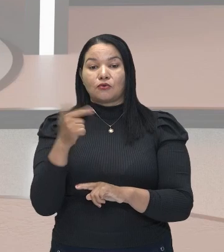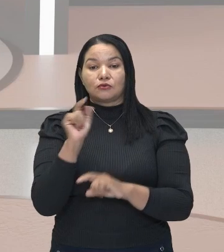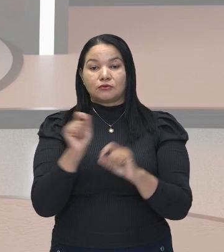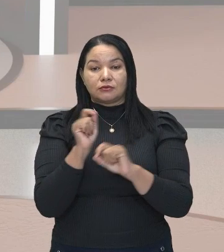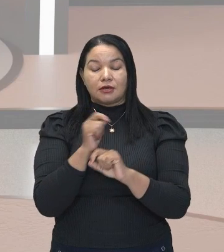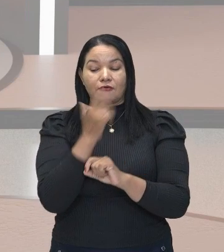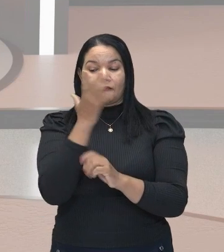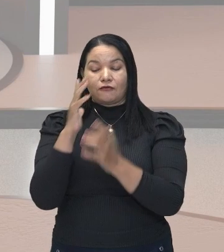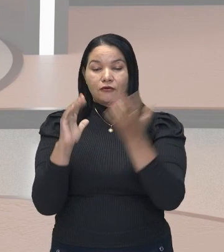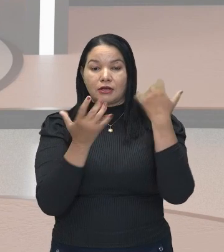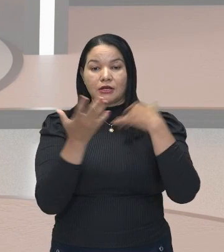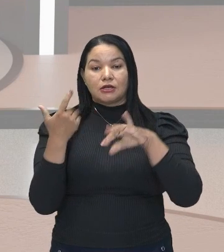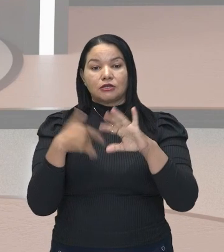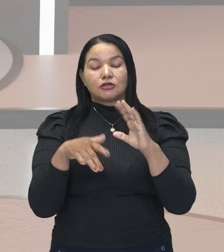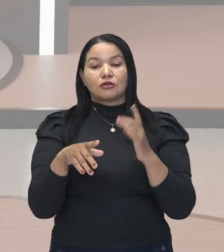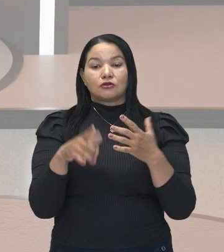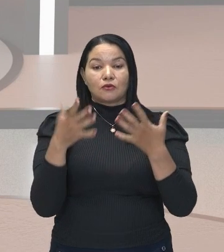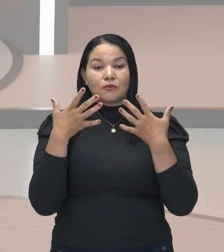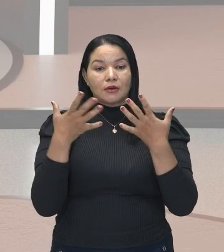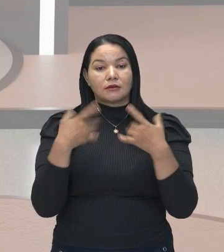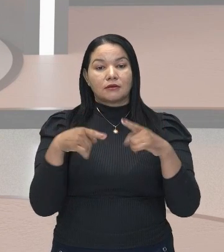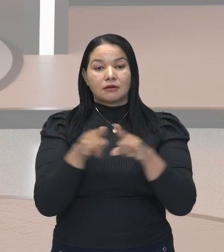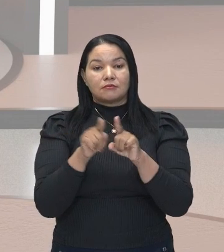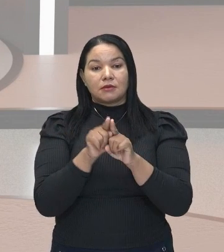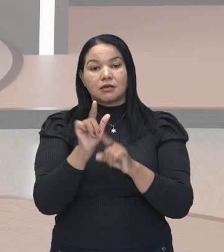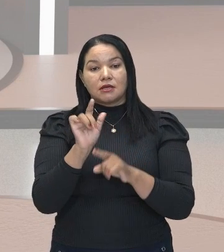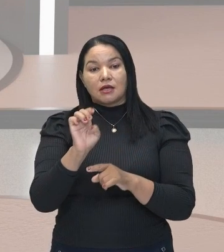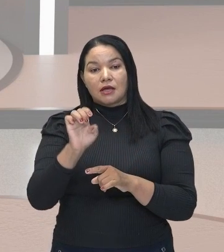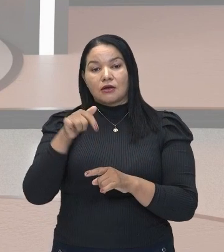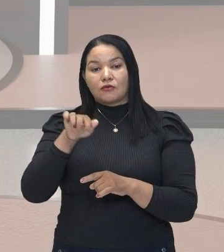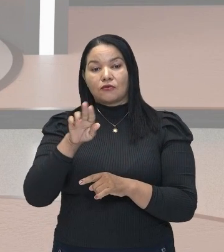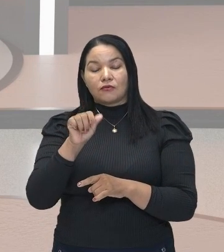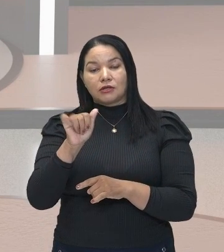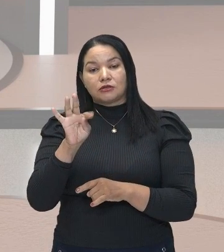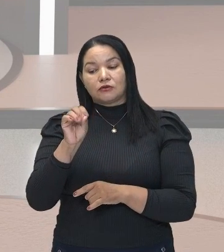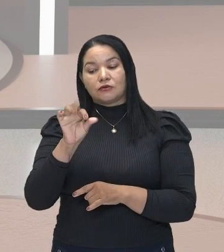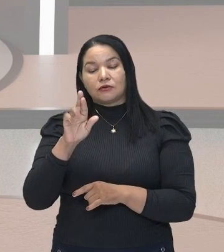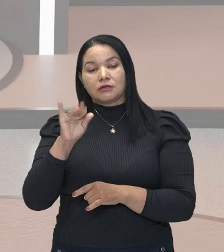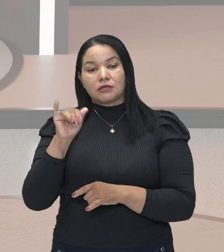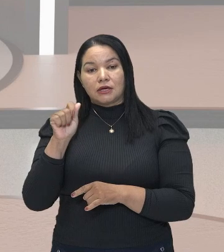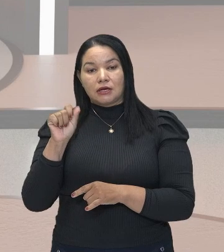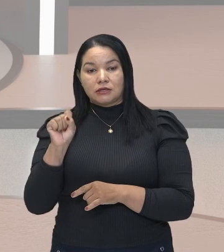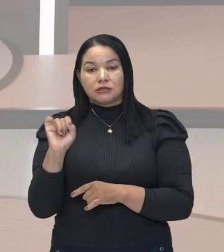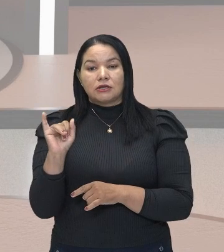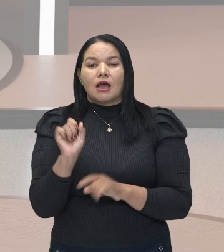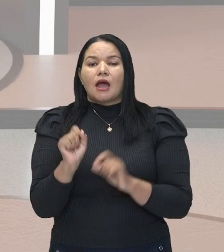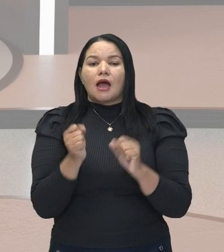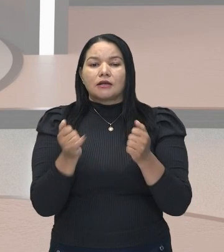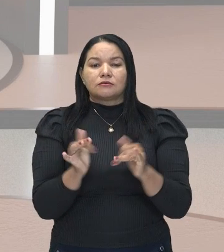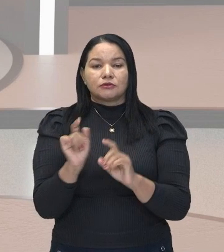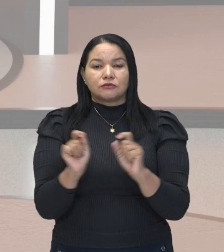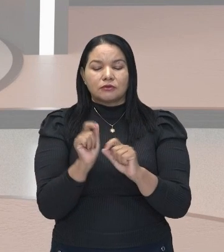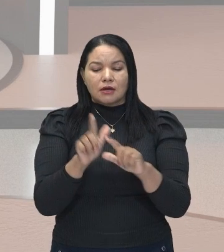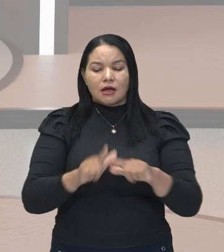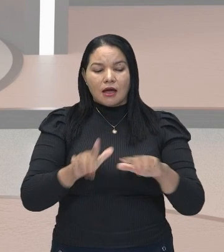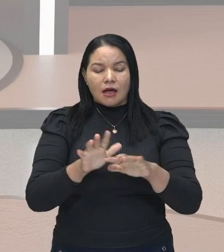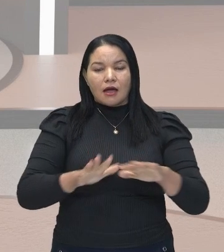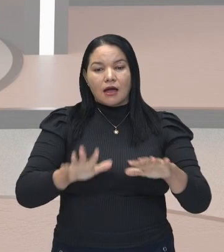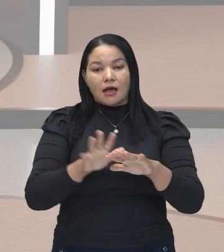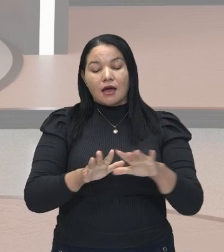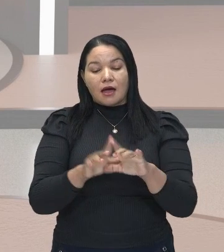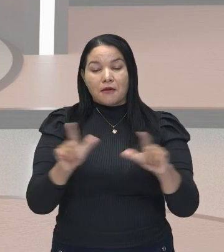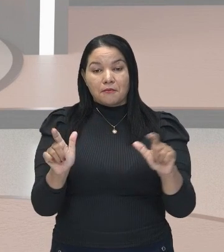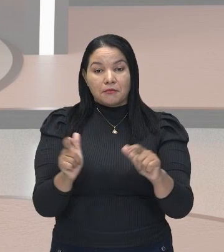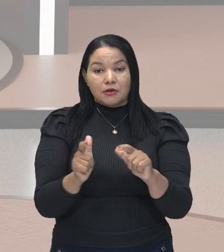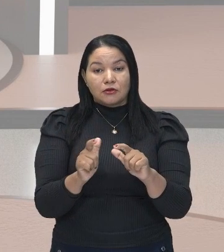florestas tropicais e equatoriais, que ocupam, gente, uma área menor, né? Ali a área de